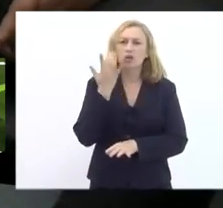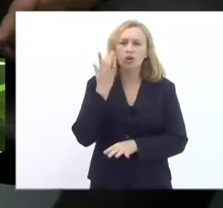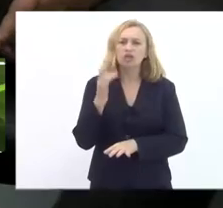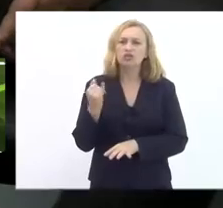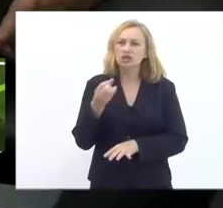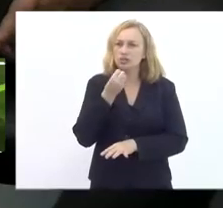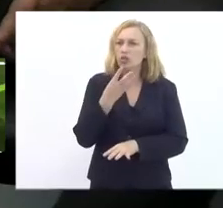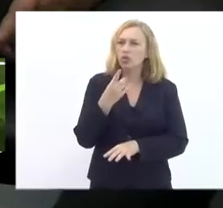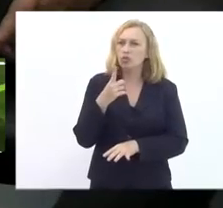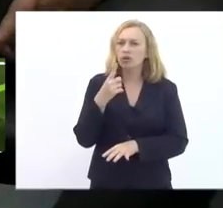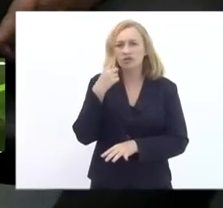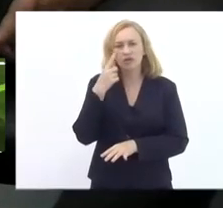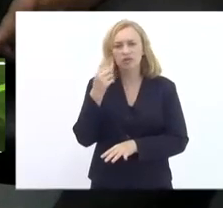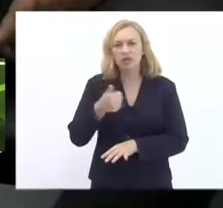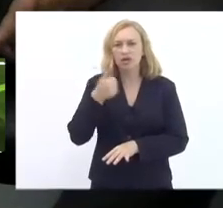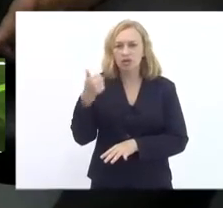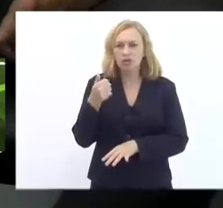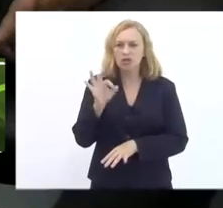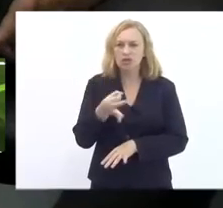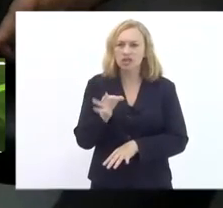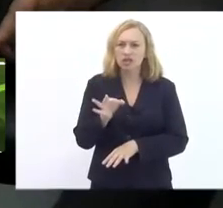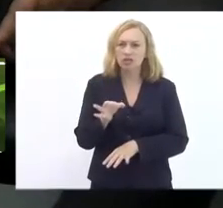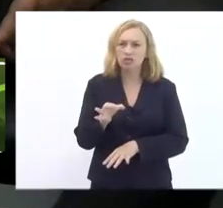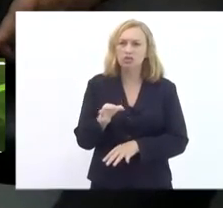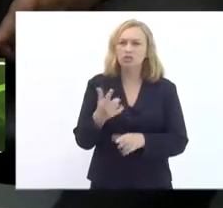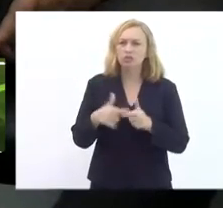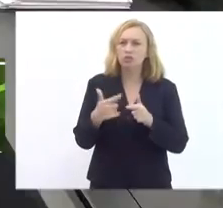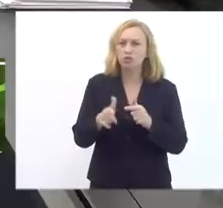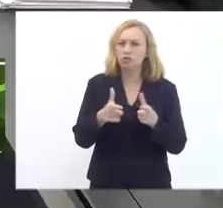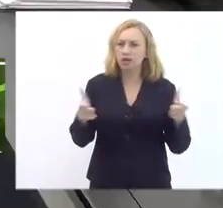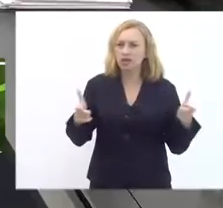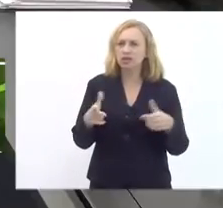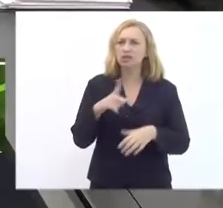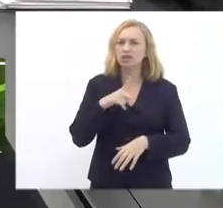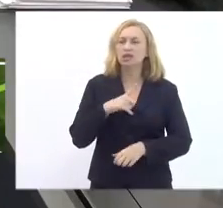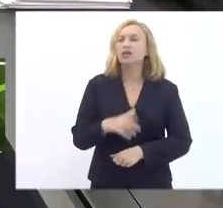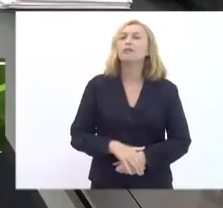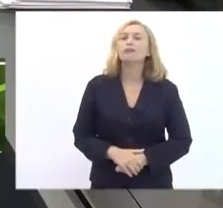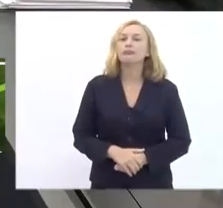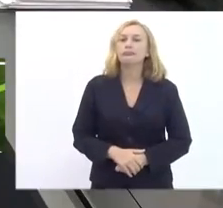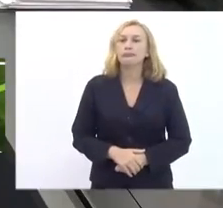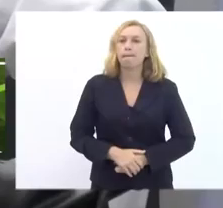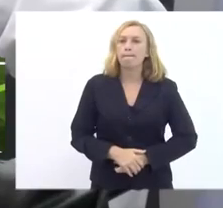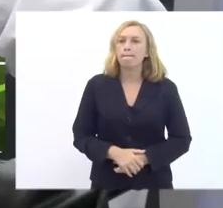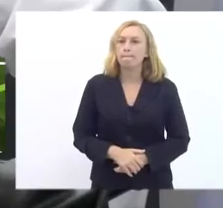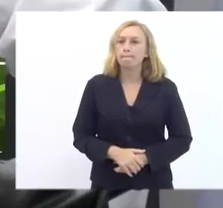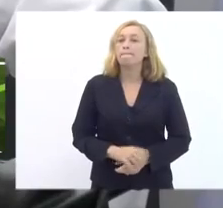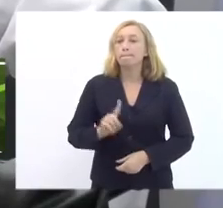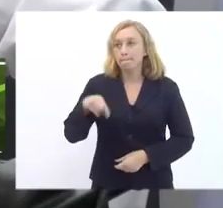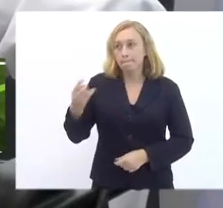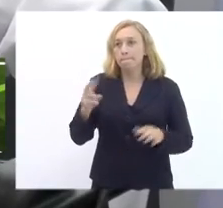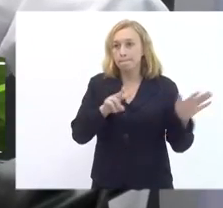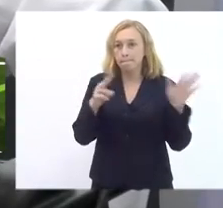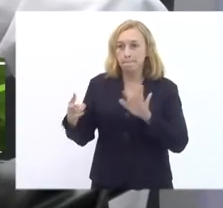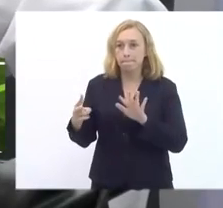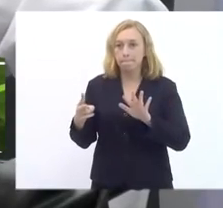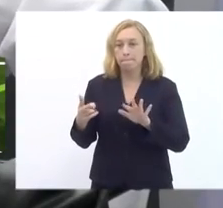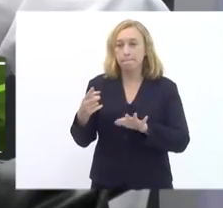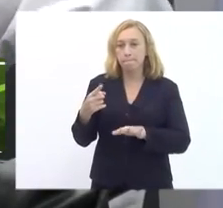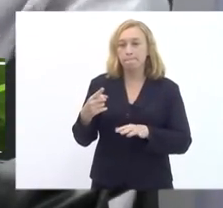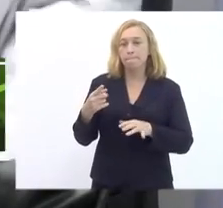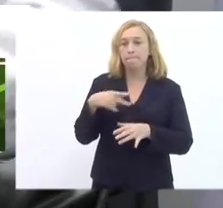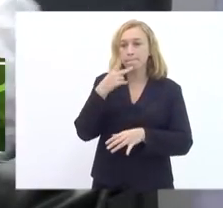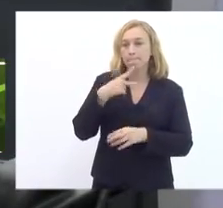ser bom para a gente ter uma noção exata do tamanho desse problema. Então, semana que vem, vamos abordar